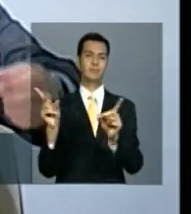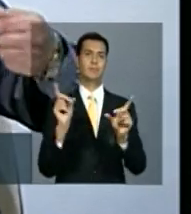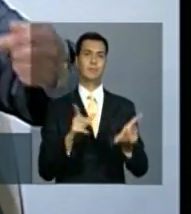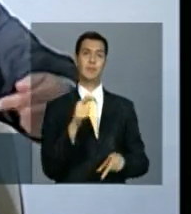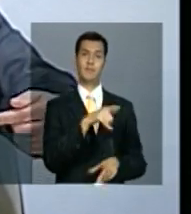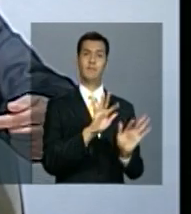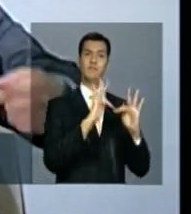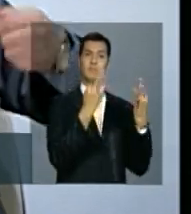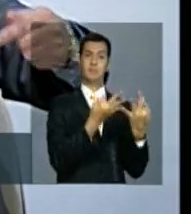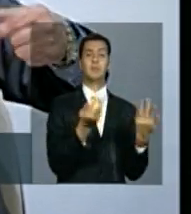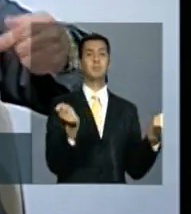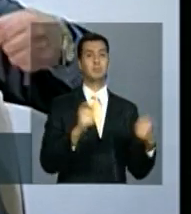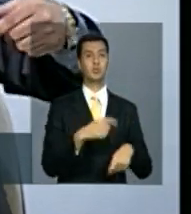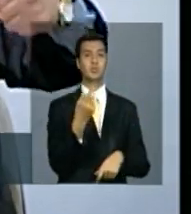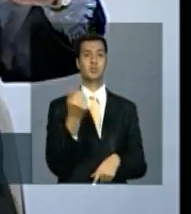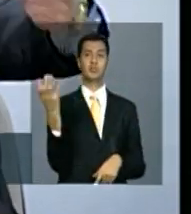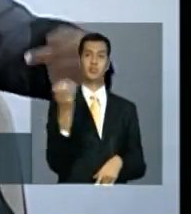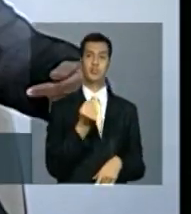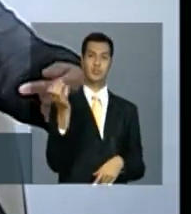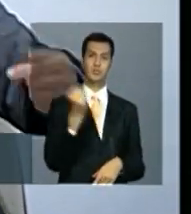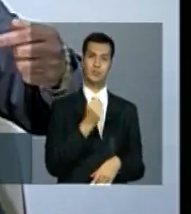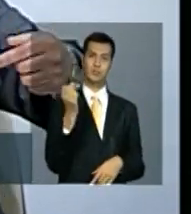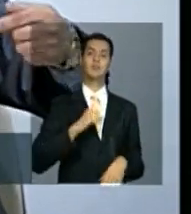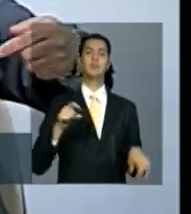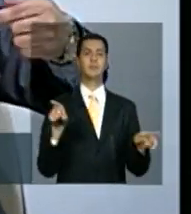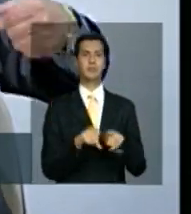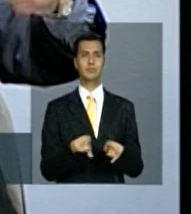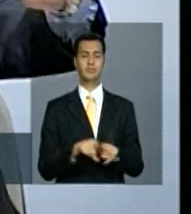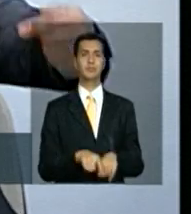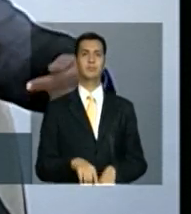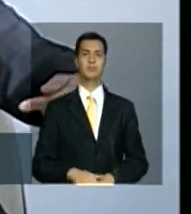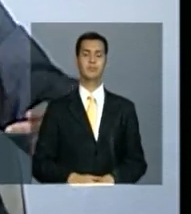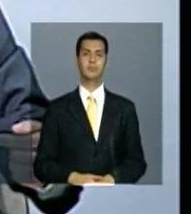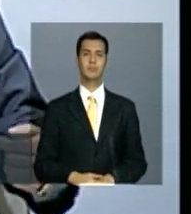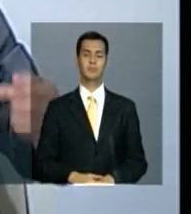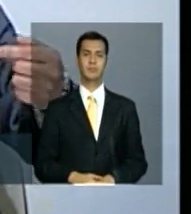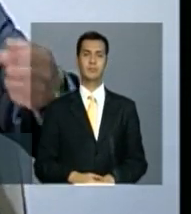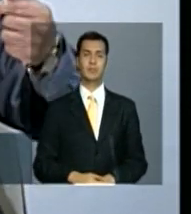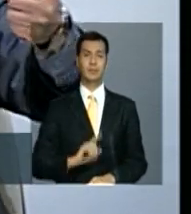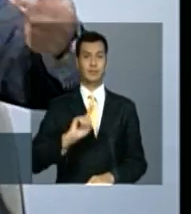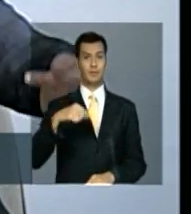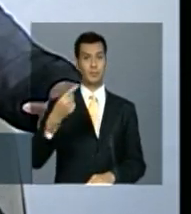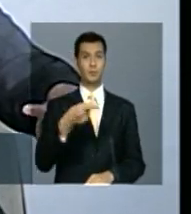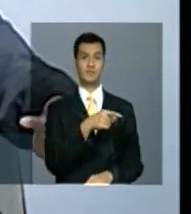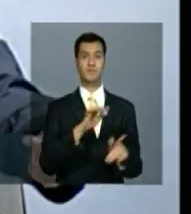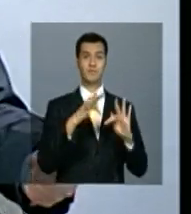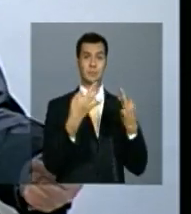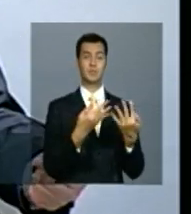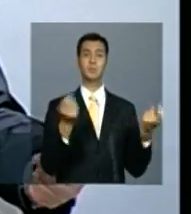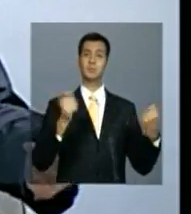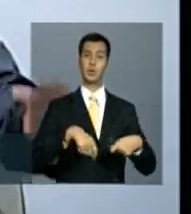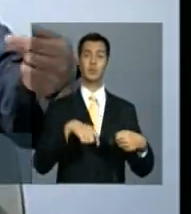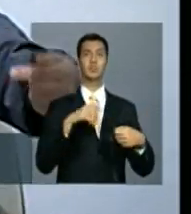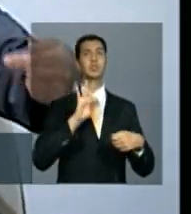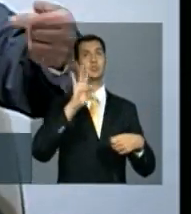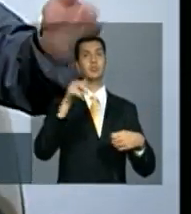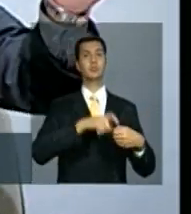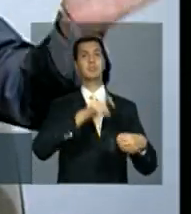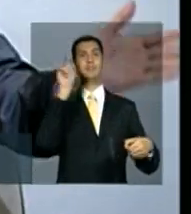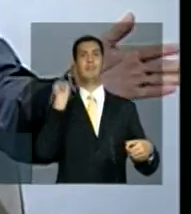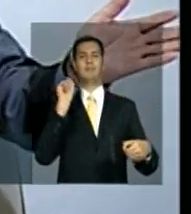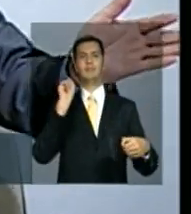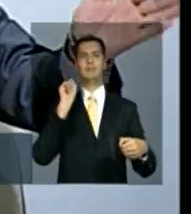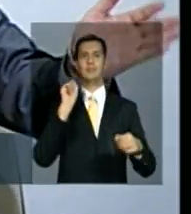famílias possam entrar num círculo Virtuoso e logo a seguir elas possam sair do Brasil sem miséria e